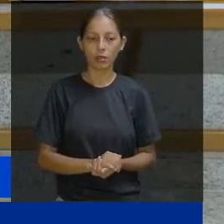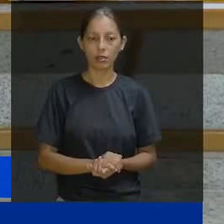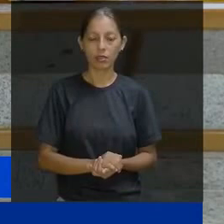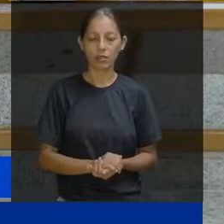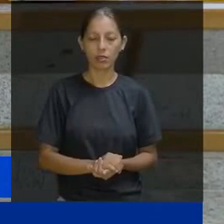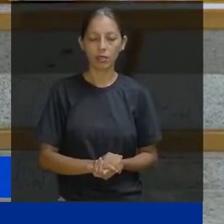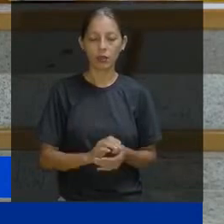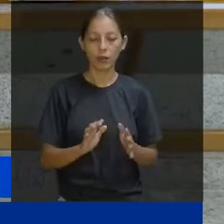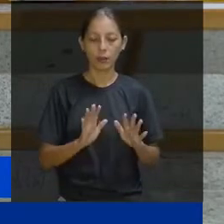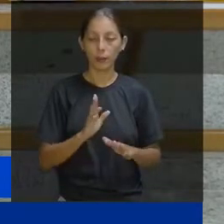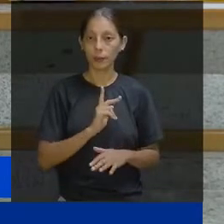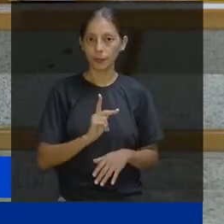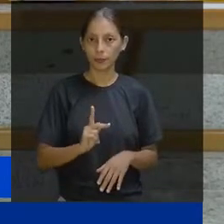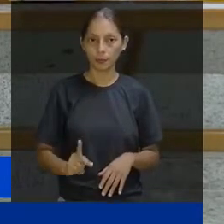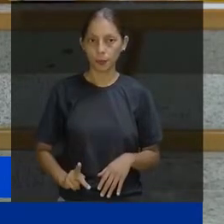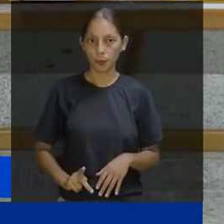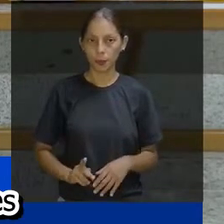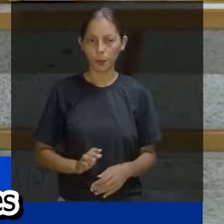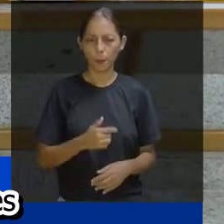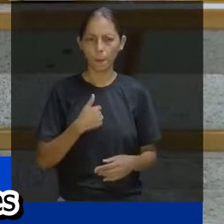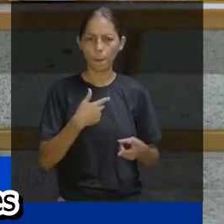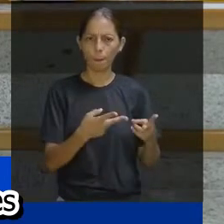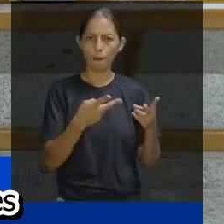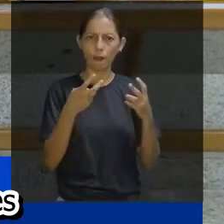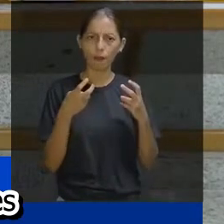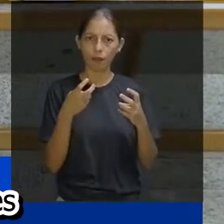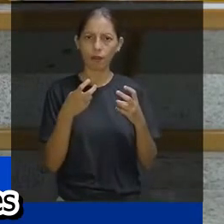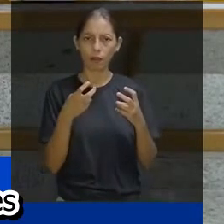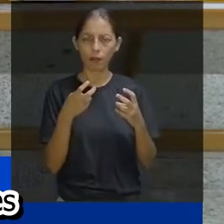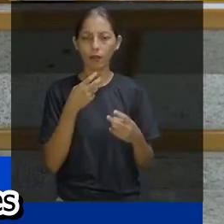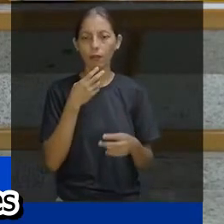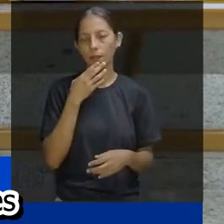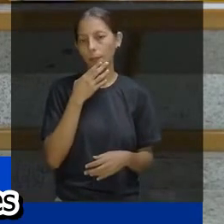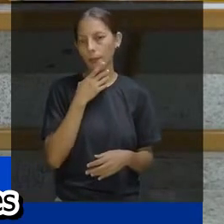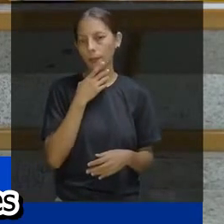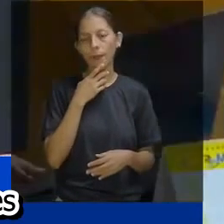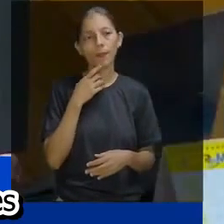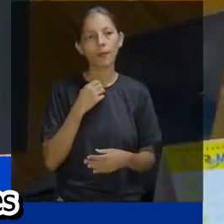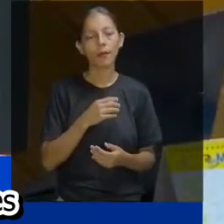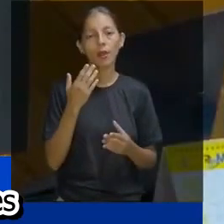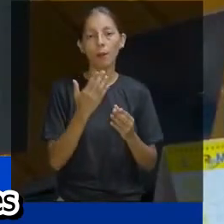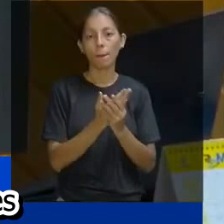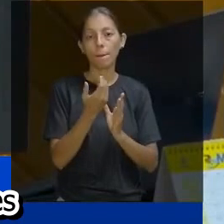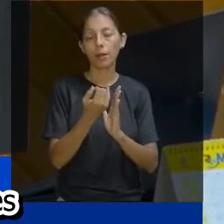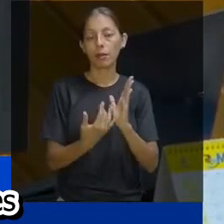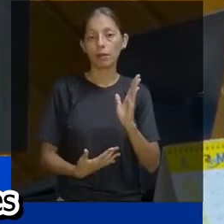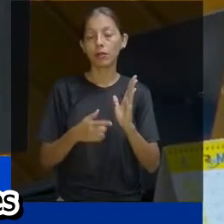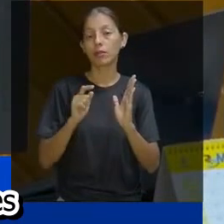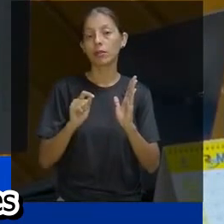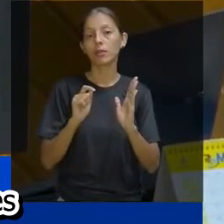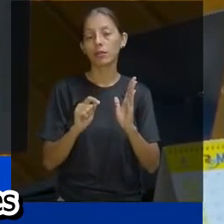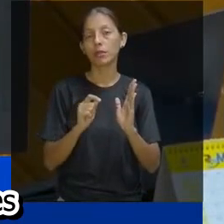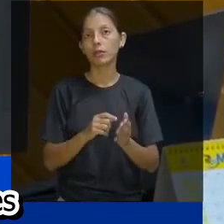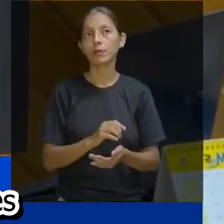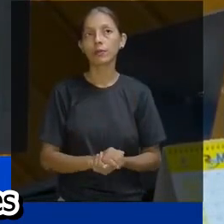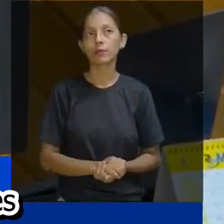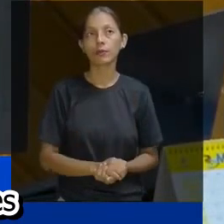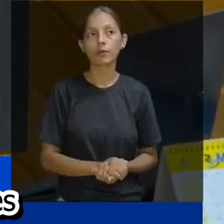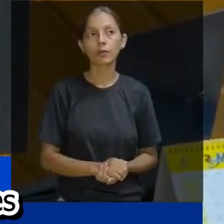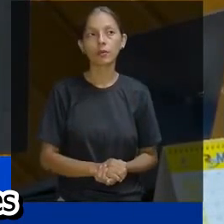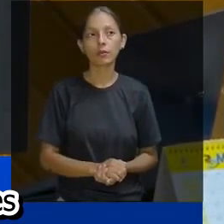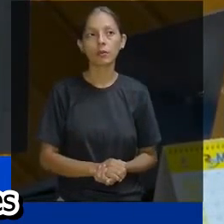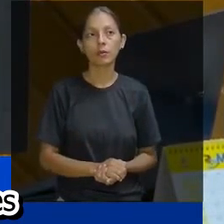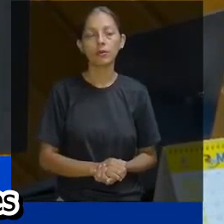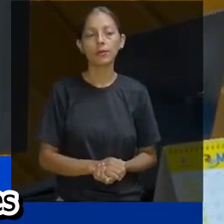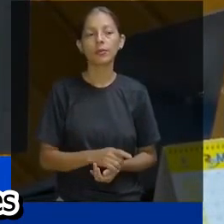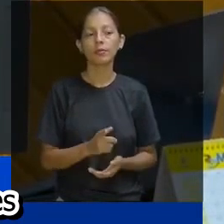Presidente, permanece o foco central na mesa. aqui na petição de embargos e foi suscitada algumas questões de